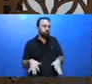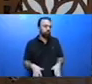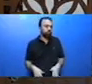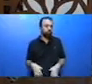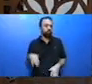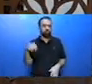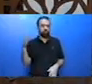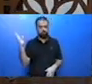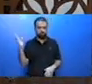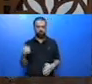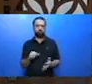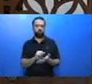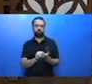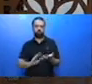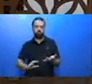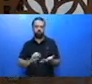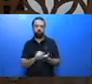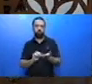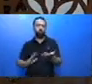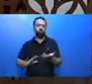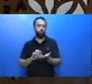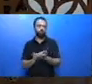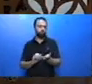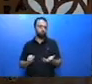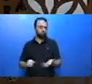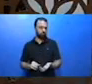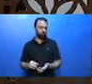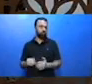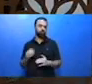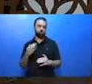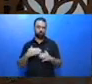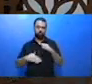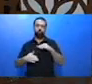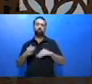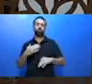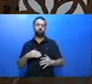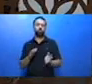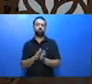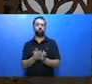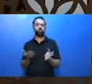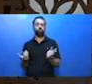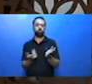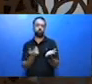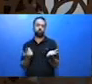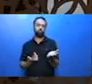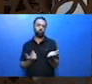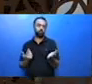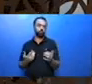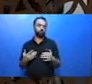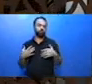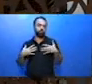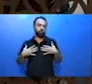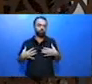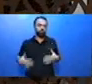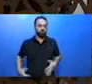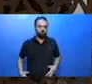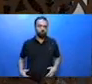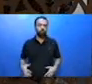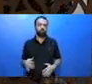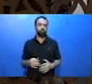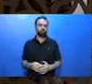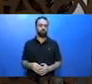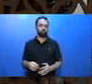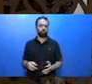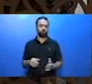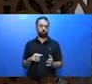propuseram várias situações ao longo do material impresso, tá? Meu corpo é uma régua